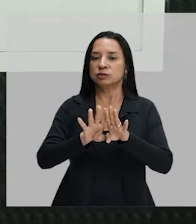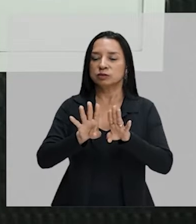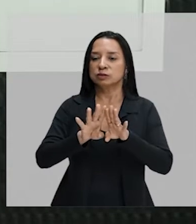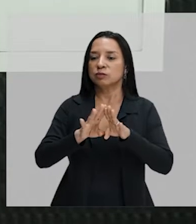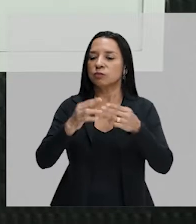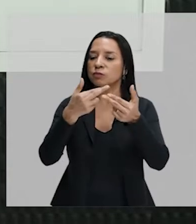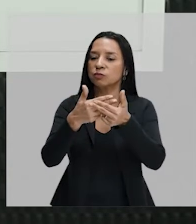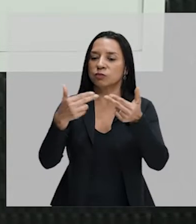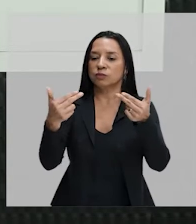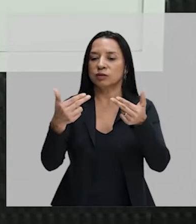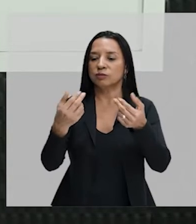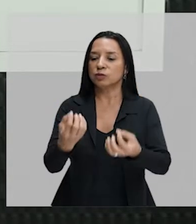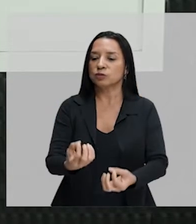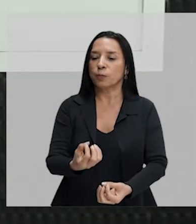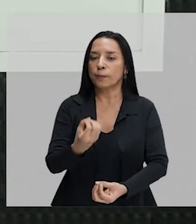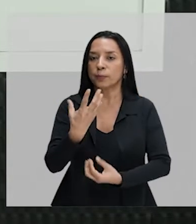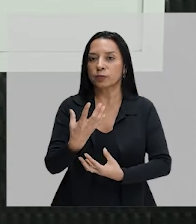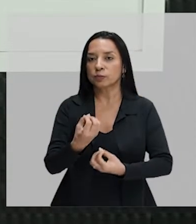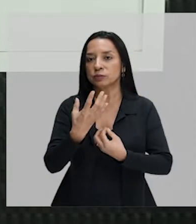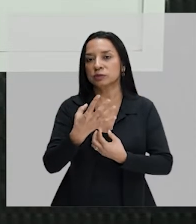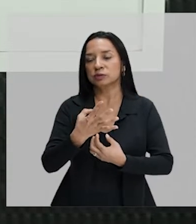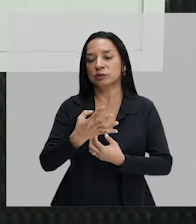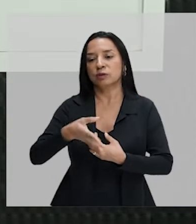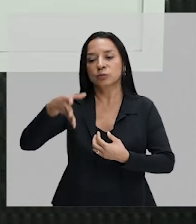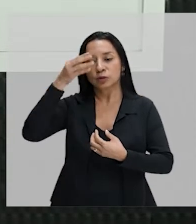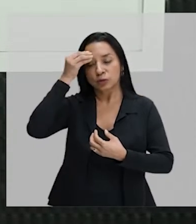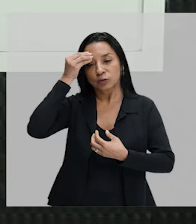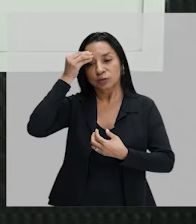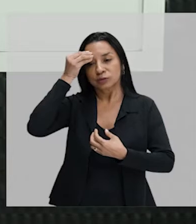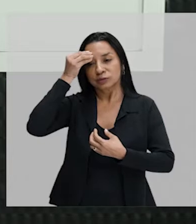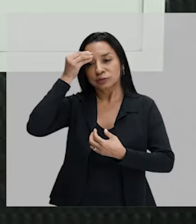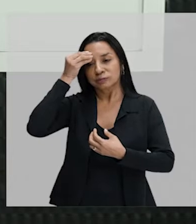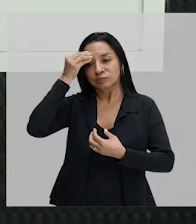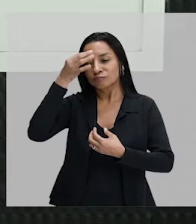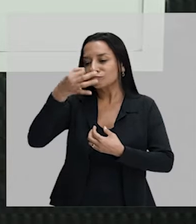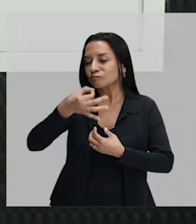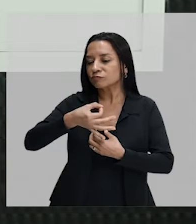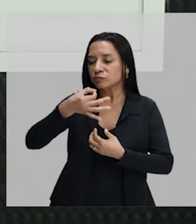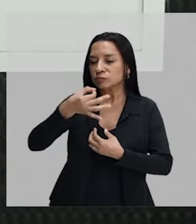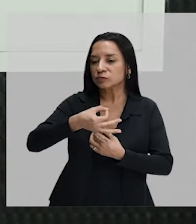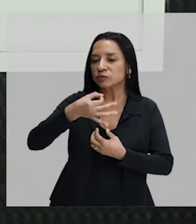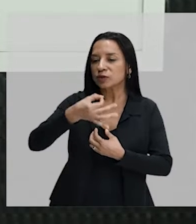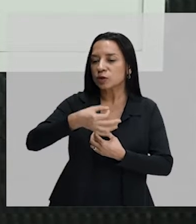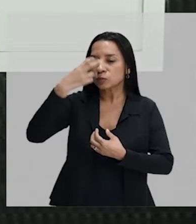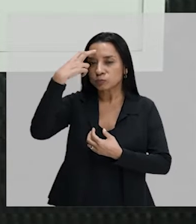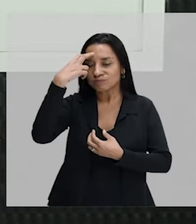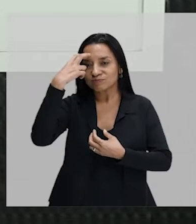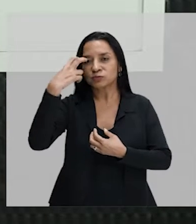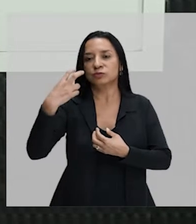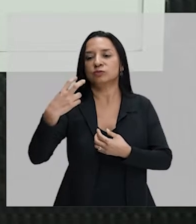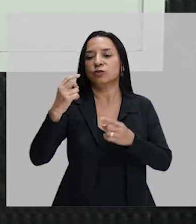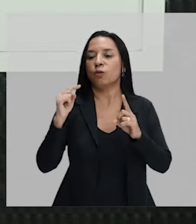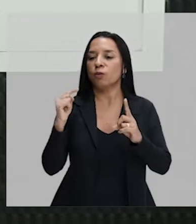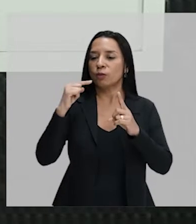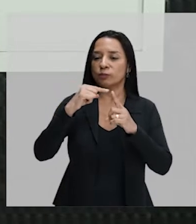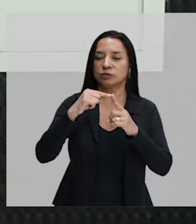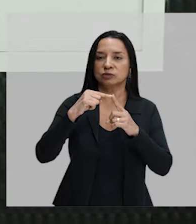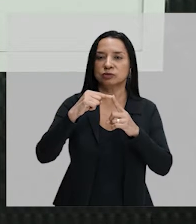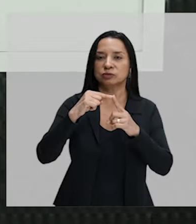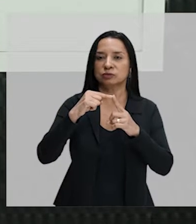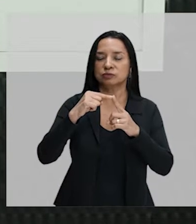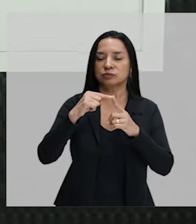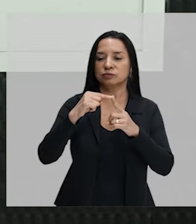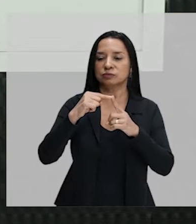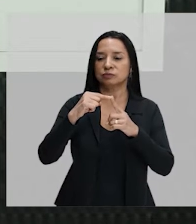elemento de produção de conhecimento apurado, intelectual, certo? Objetivo até em